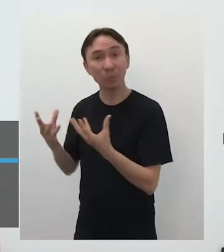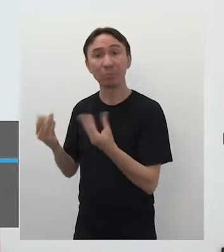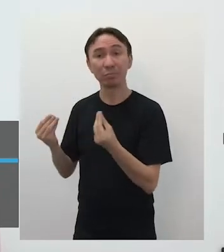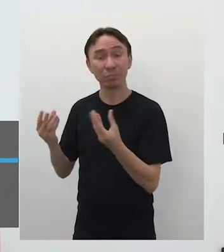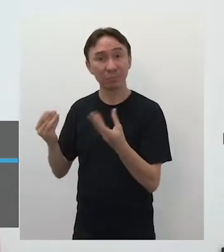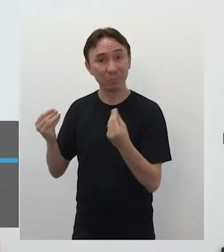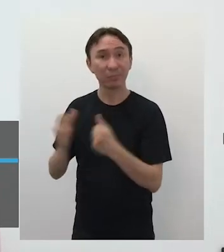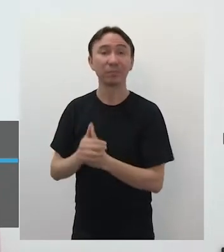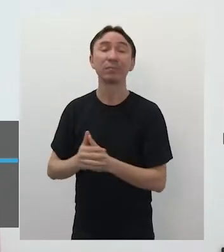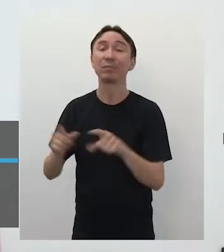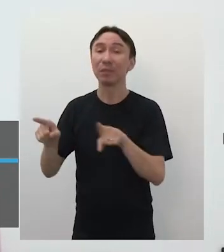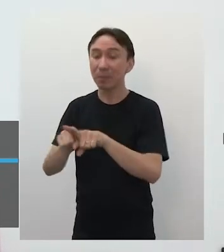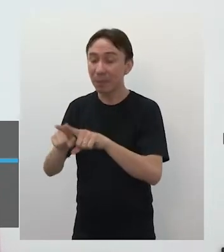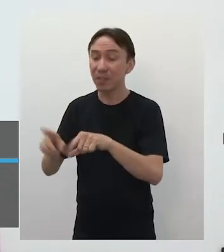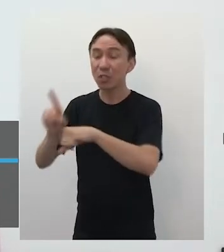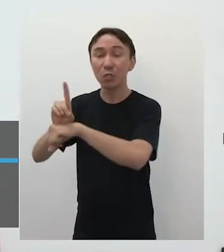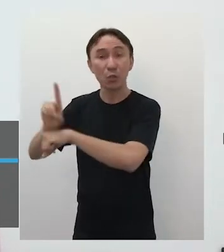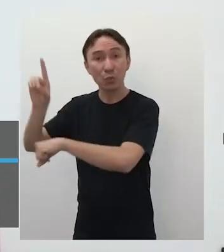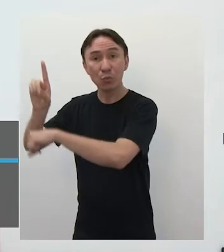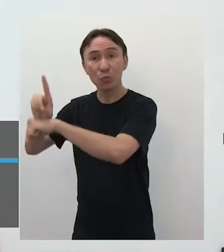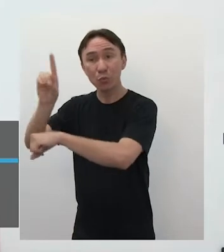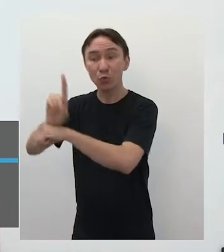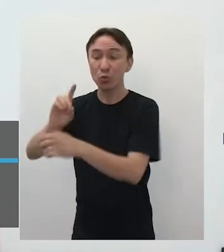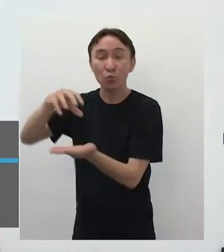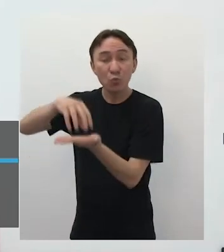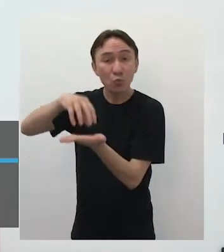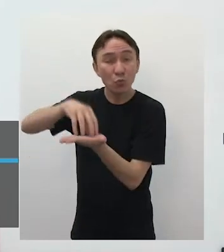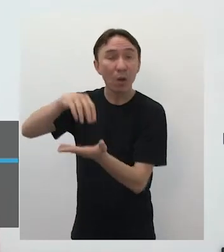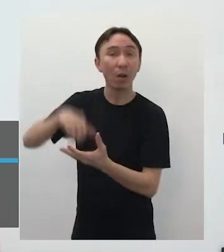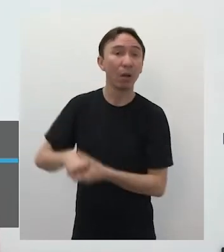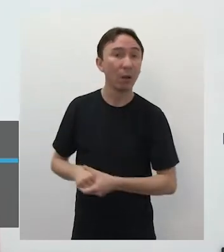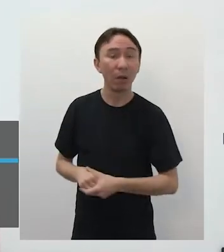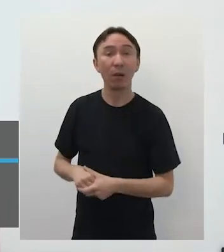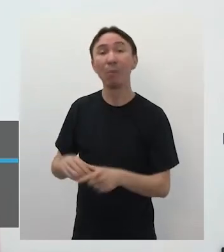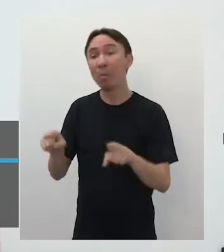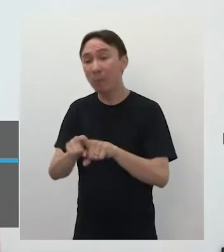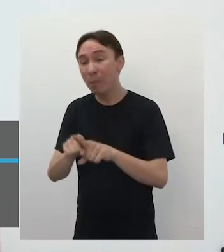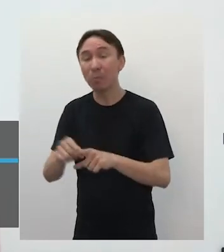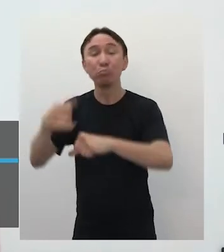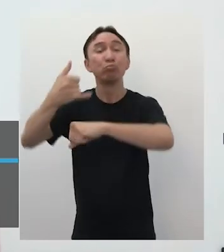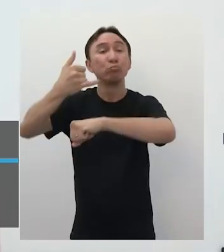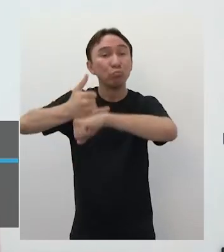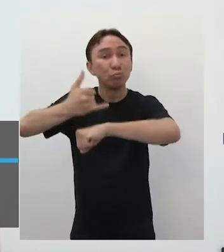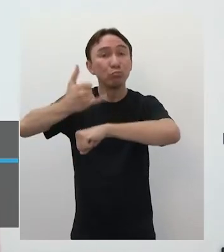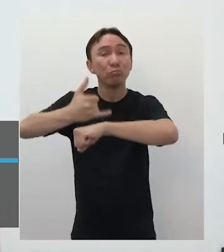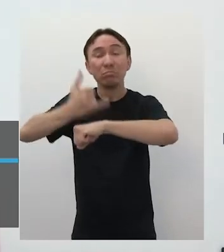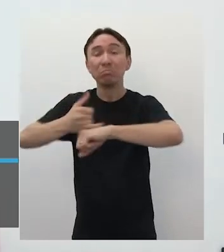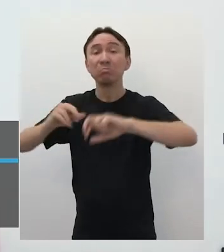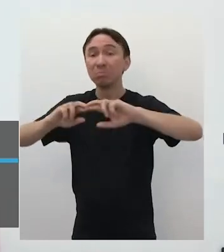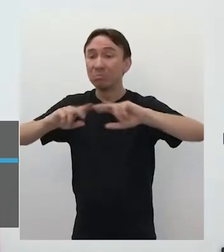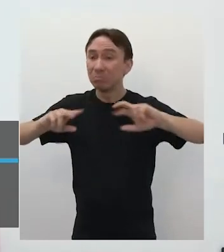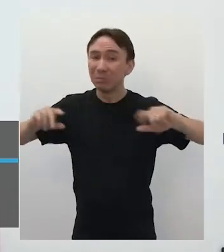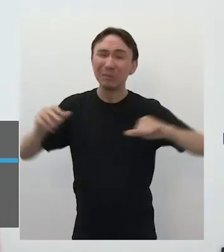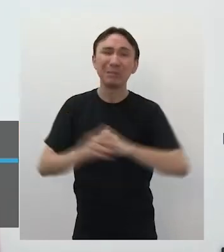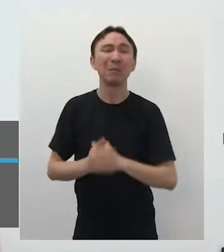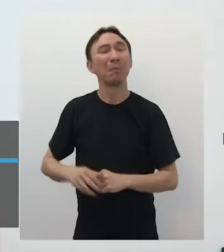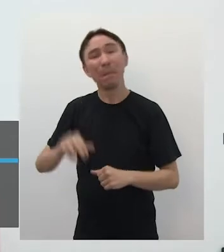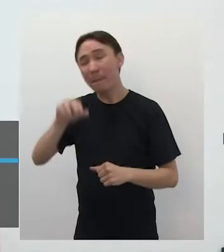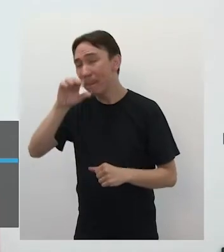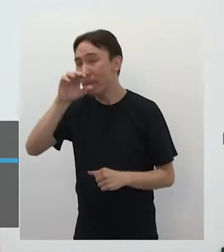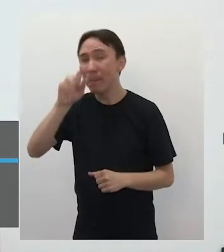a Andréia falou, fica atenta a e-mail, ao WhatsApp, eu falo, Jesus Cristo, eu tenho que tirar o WhatsApp da